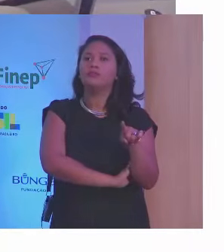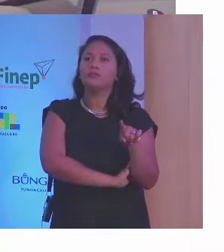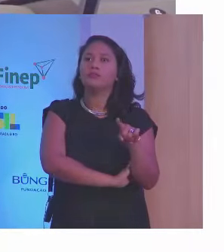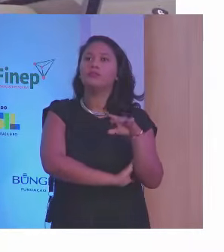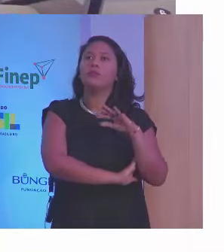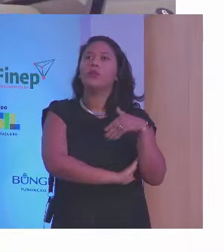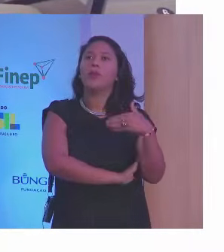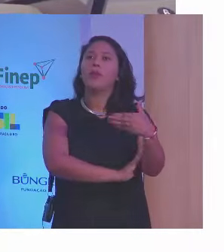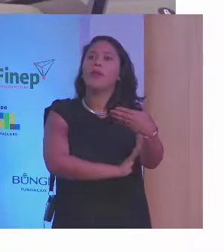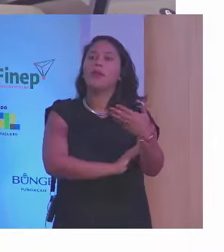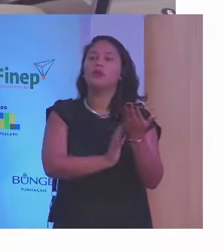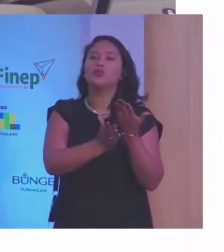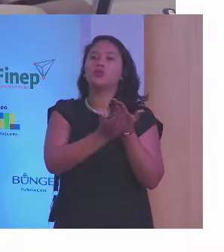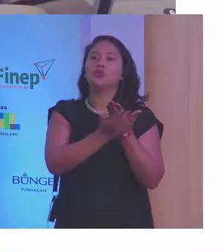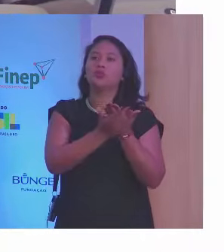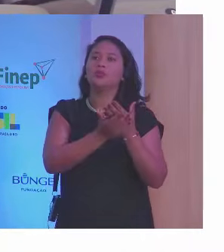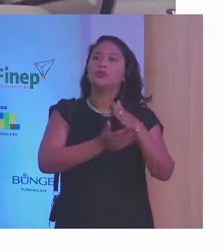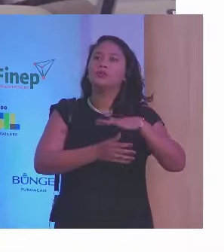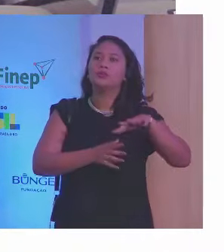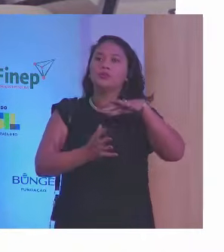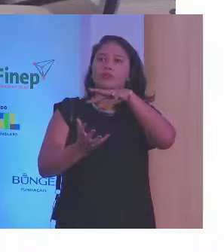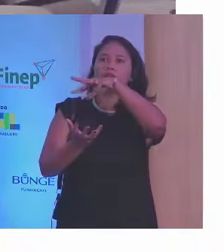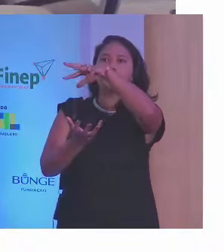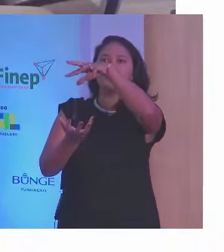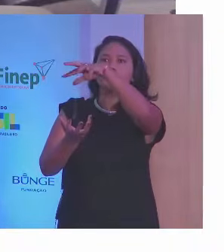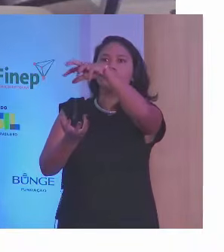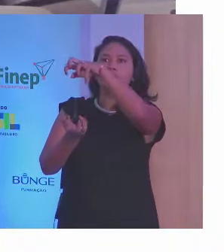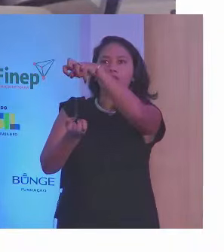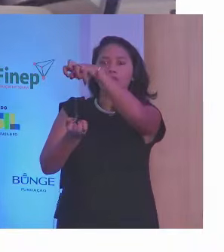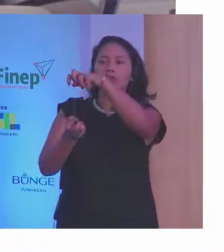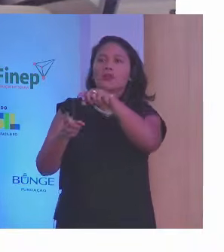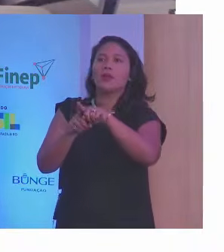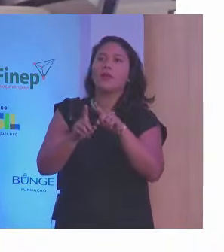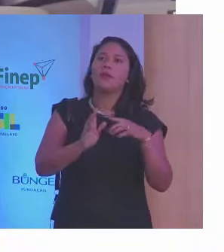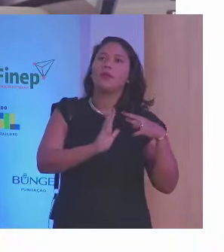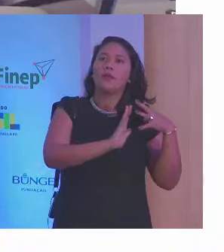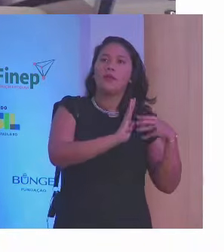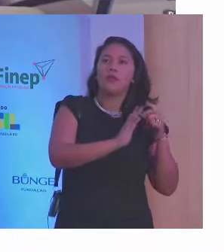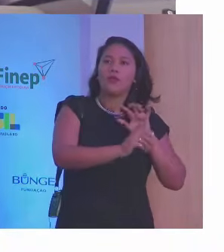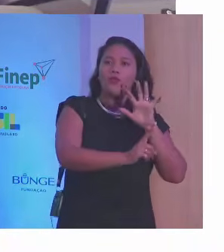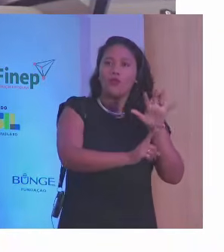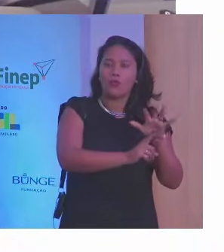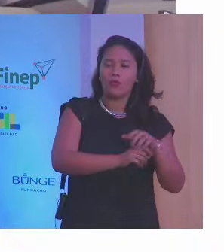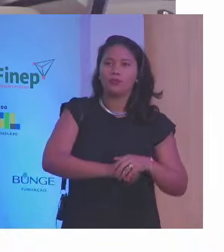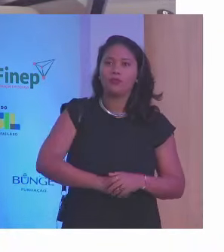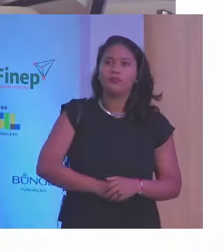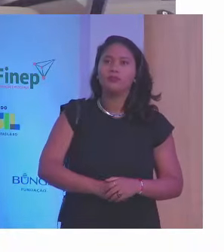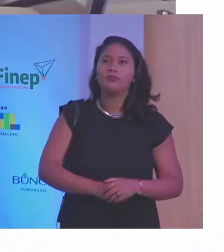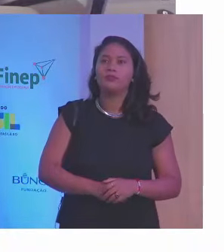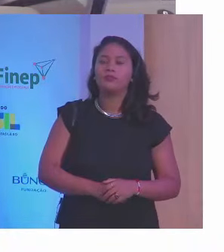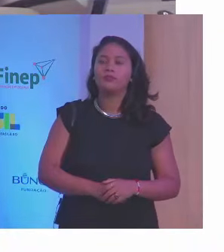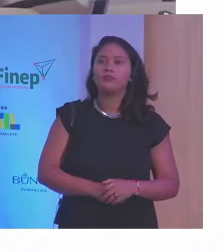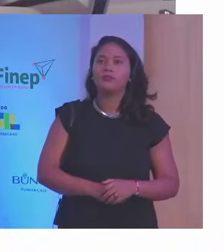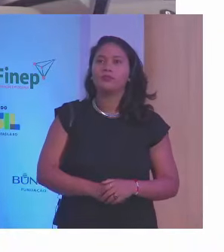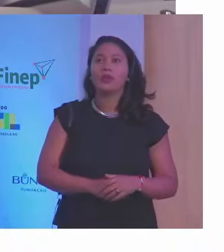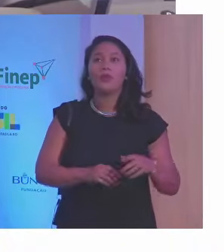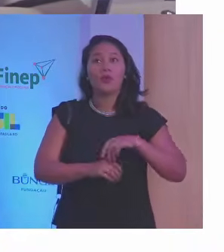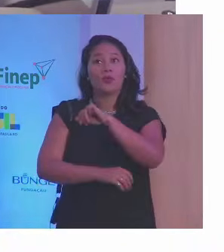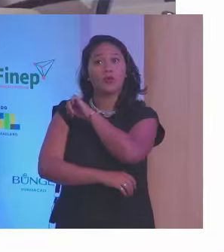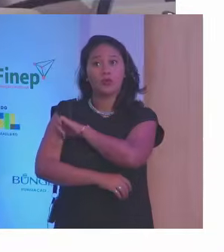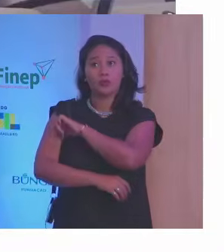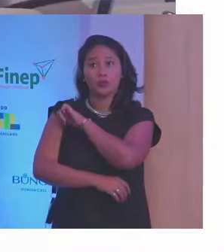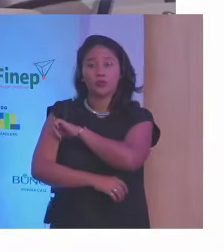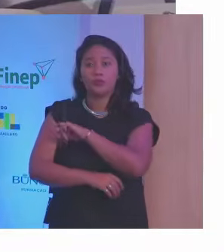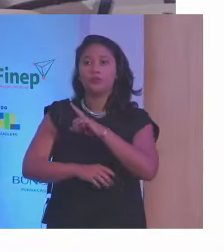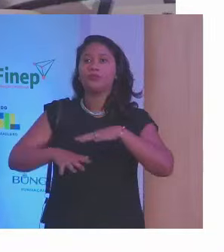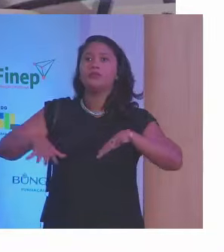de estudos nas calotas polares via fracking na Amazônia. E aí, para o Rio de Janeiro, que